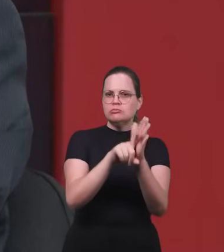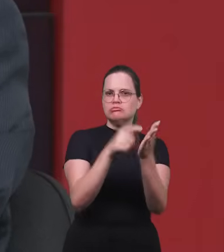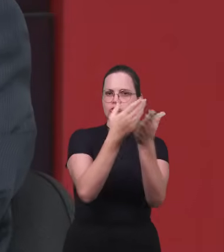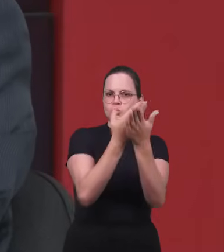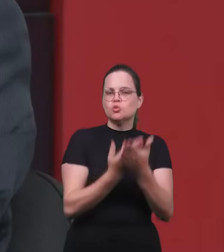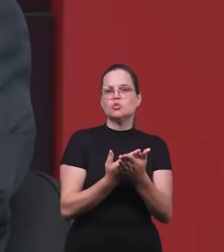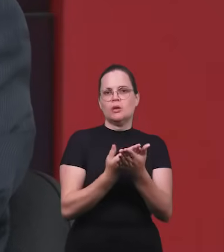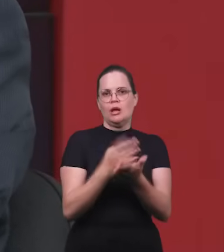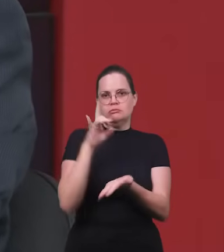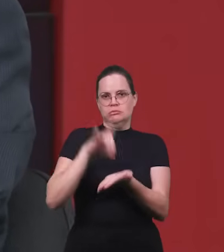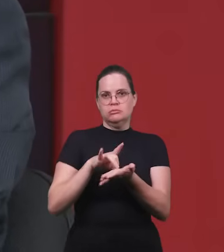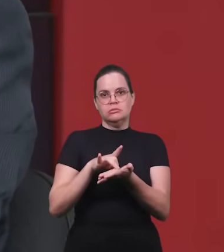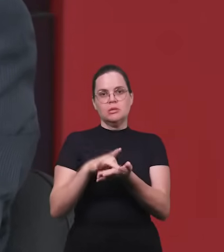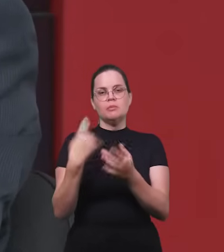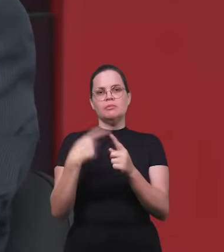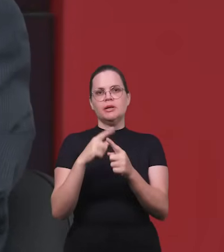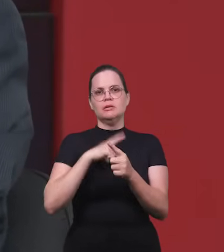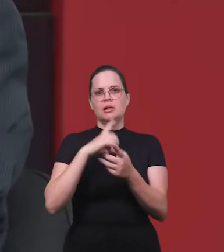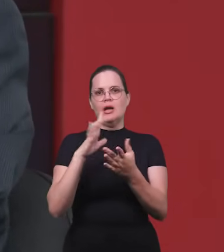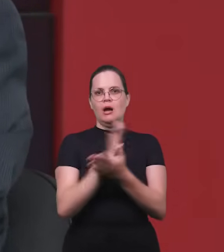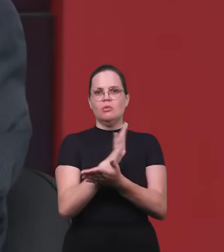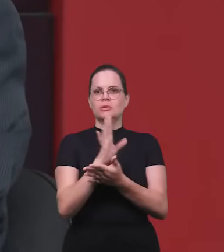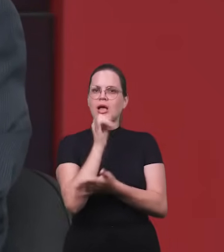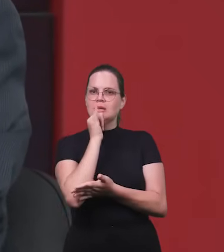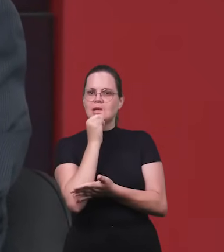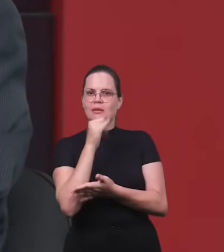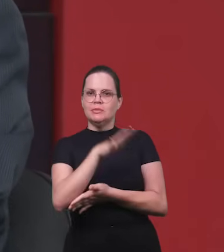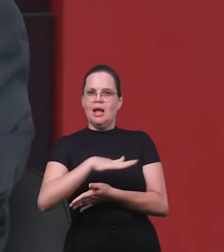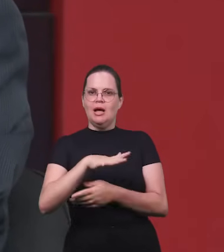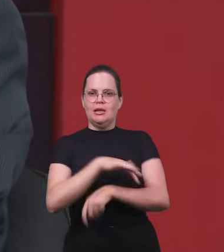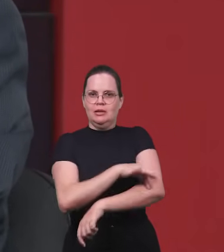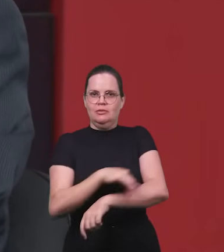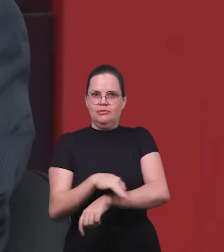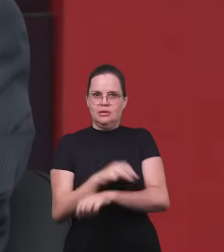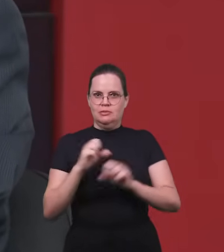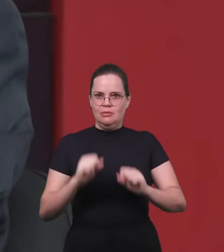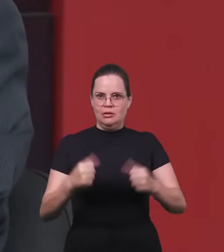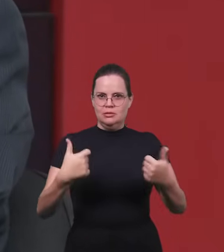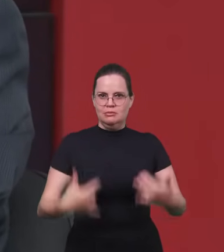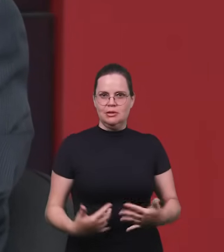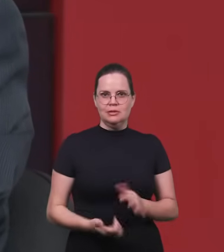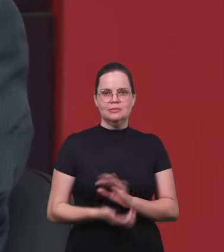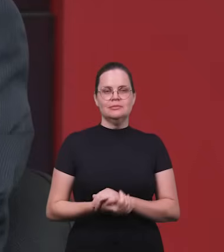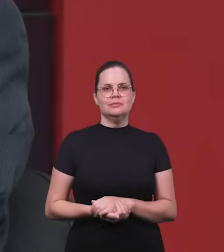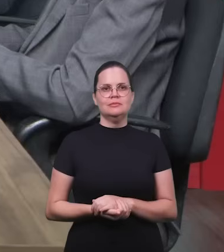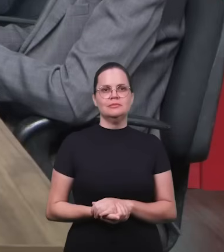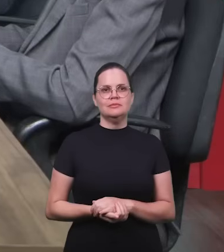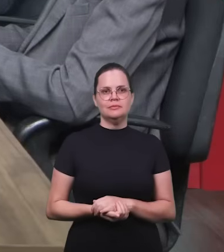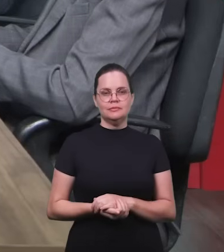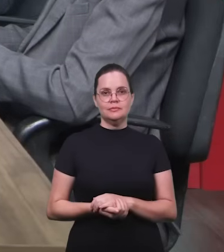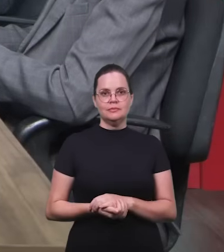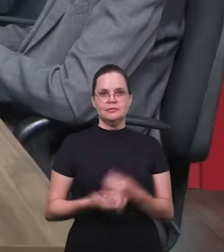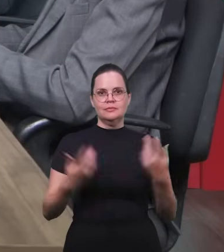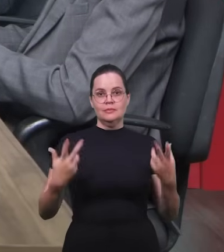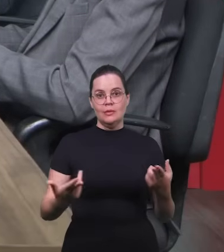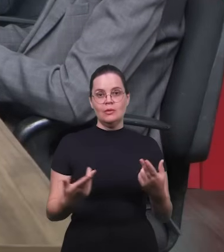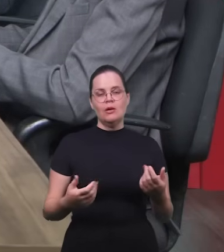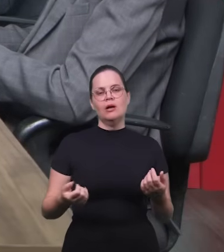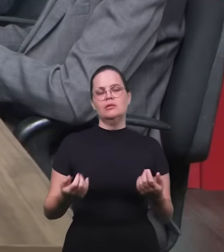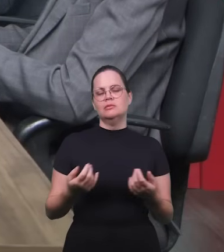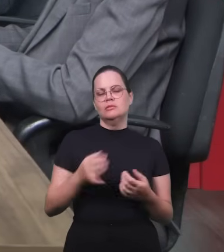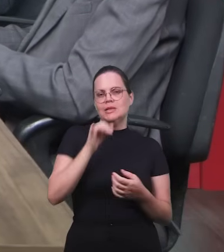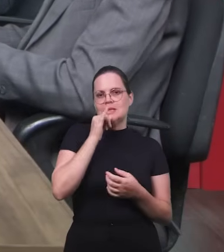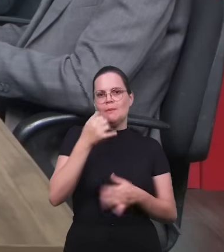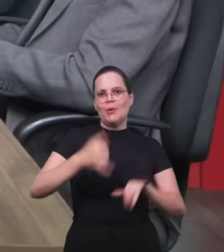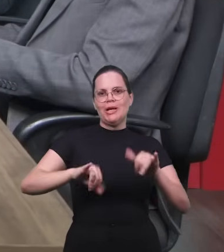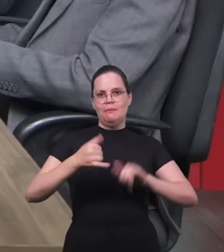tem alguns exemplos, né, que a gente pode oferecer, né, nesse sentido. Até usando um exemplo da química,